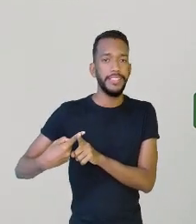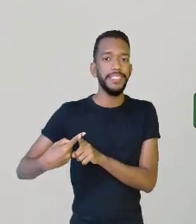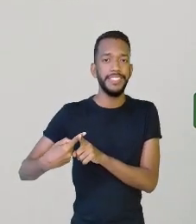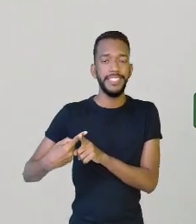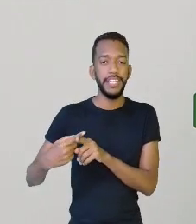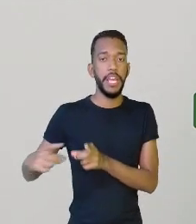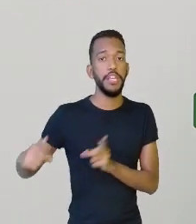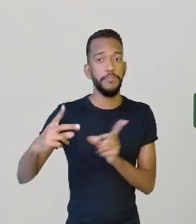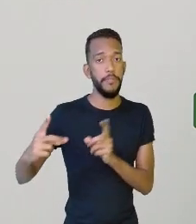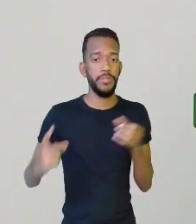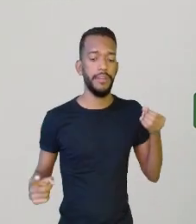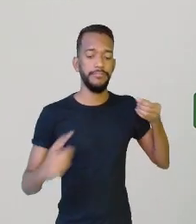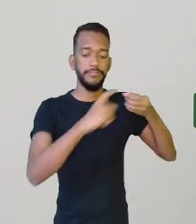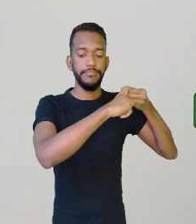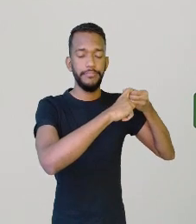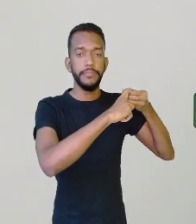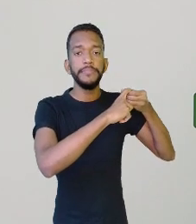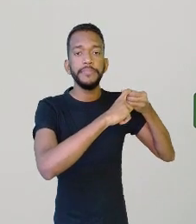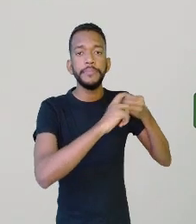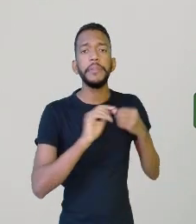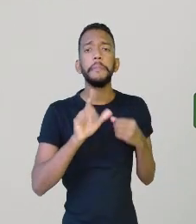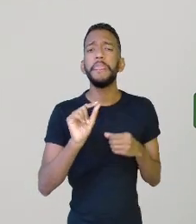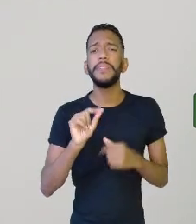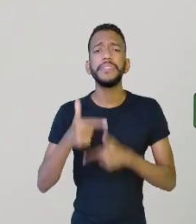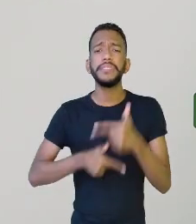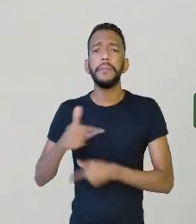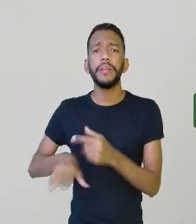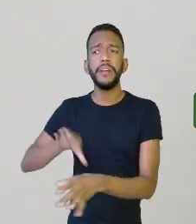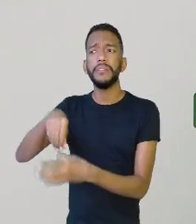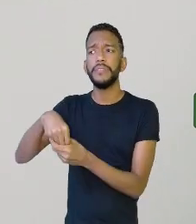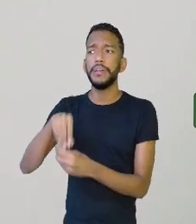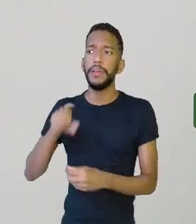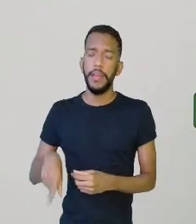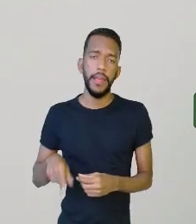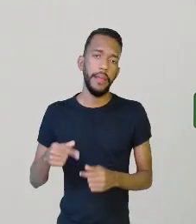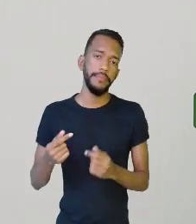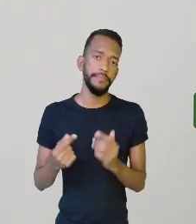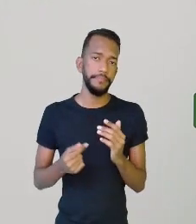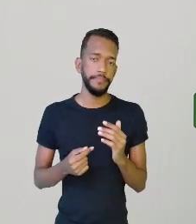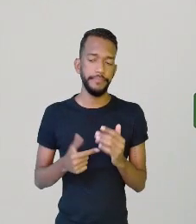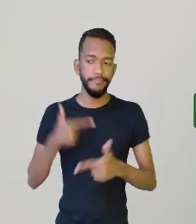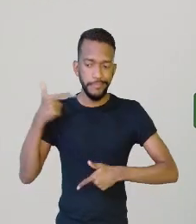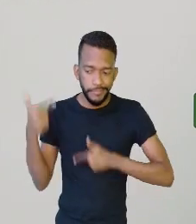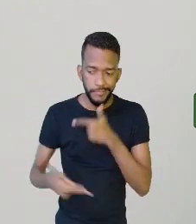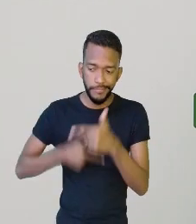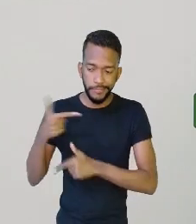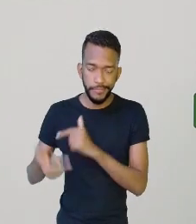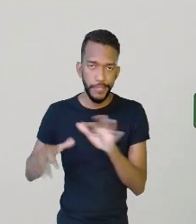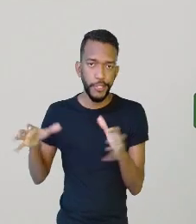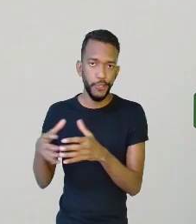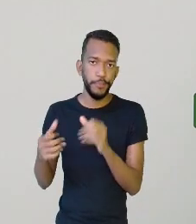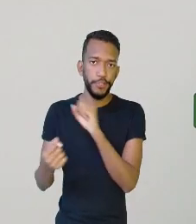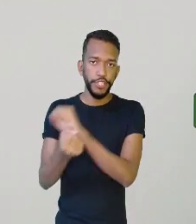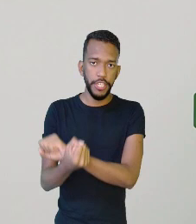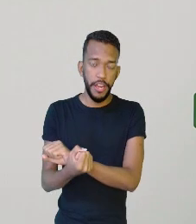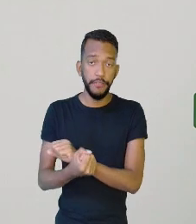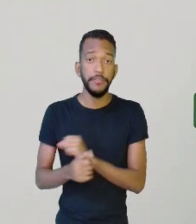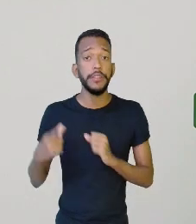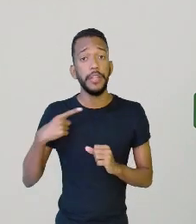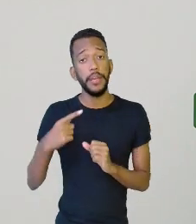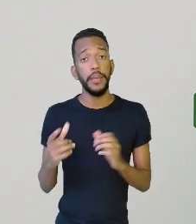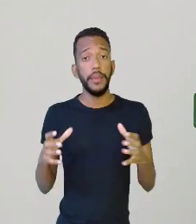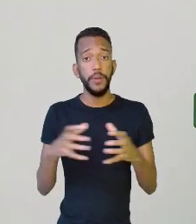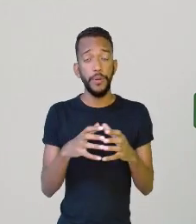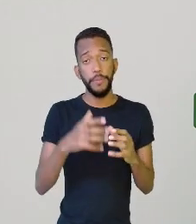obra? Quem era que trabalhava nesses espaços? Mão de obra escrava. Então nós tínhamos parcela dos